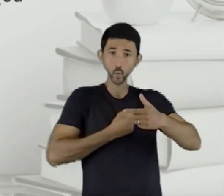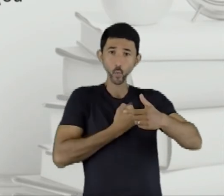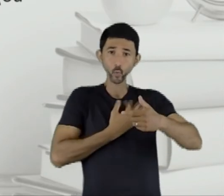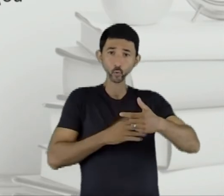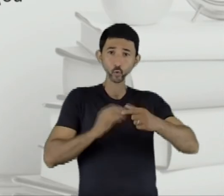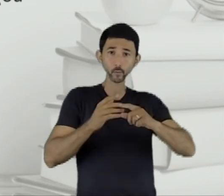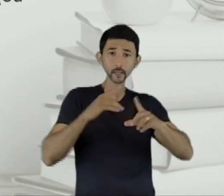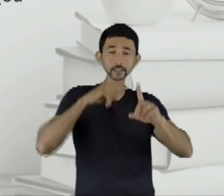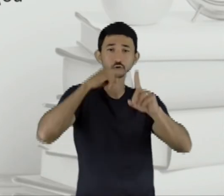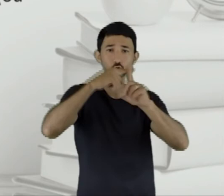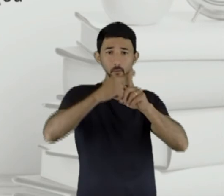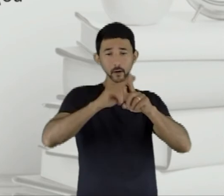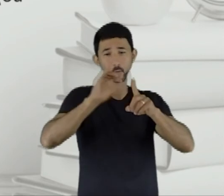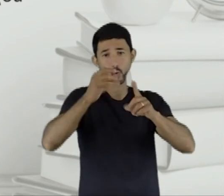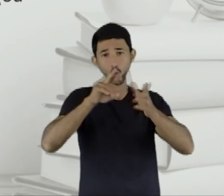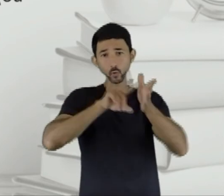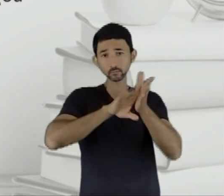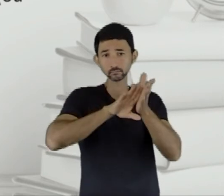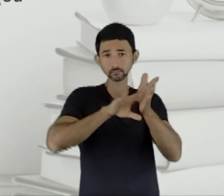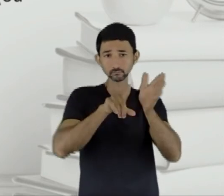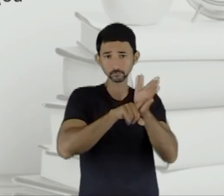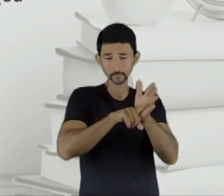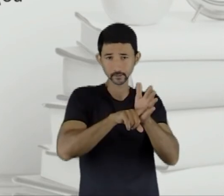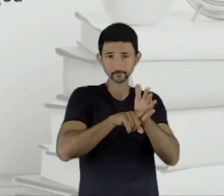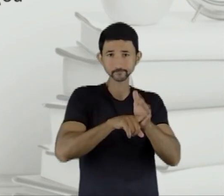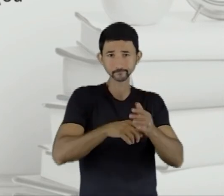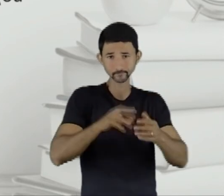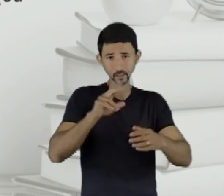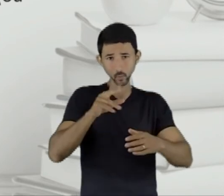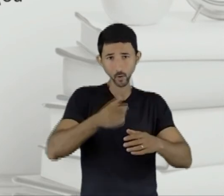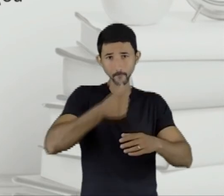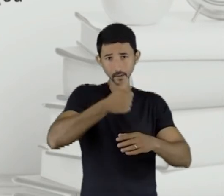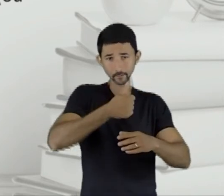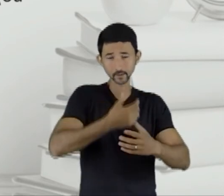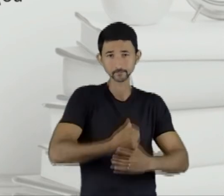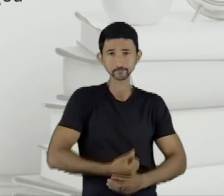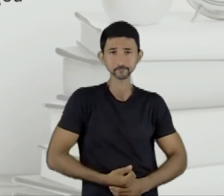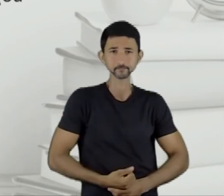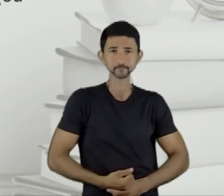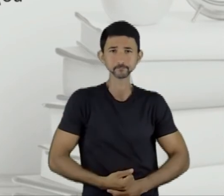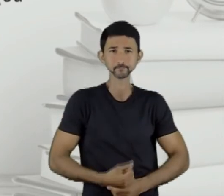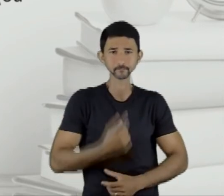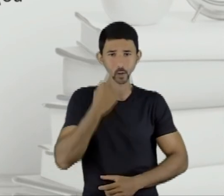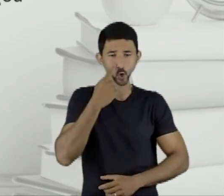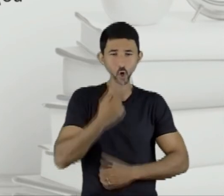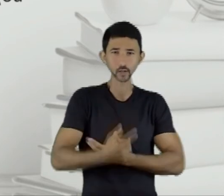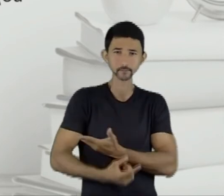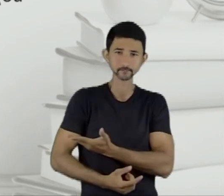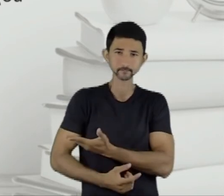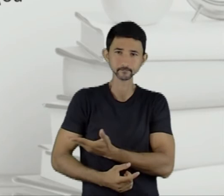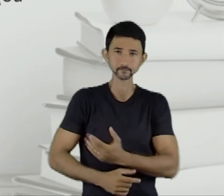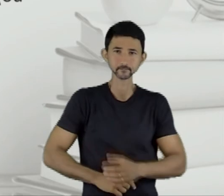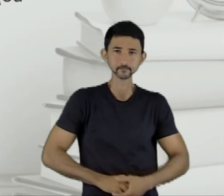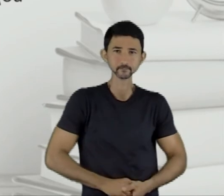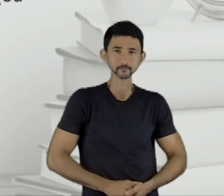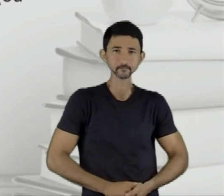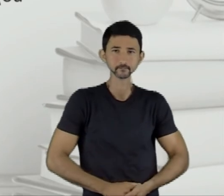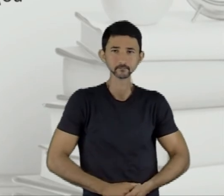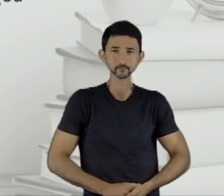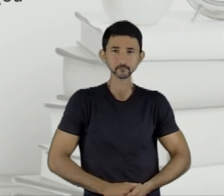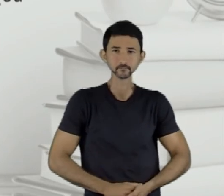comum e somamos ou subtraímos os numeradores, como a gente fez no primeiro caso. Vejamos o exemplo a seguir. Olha